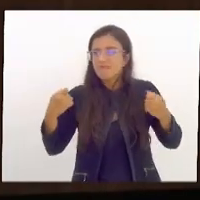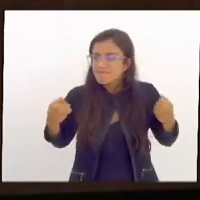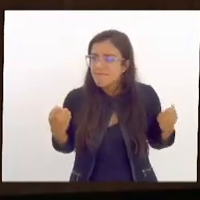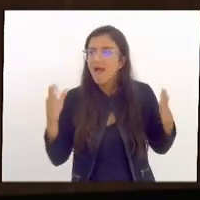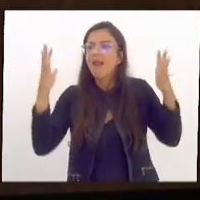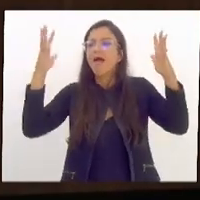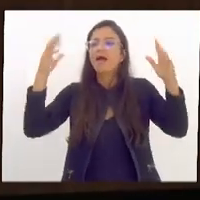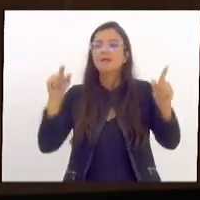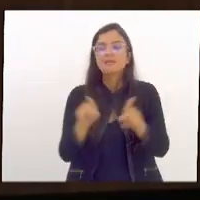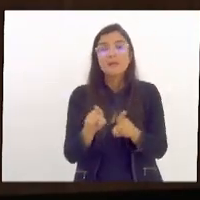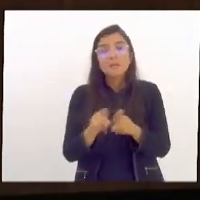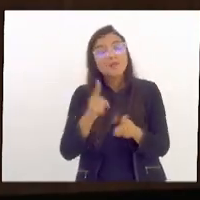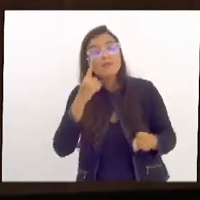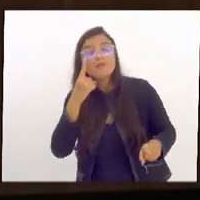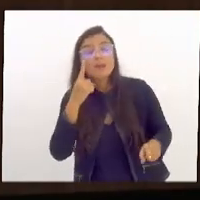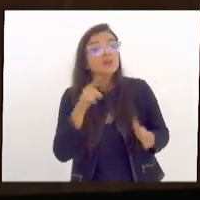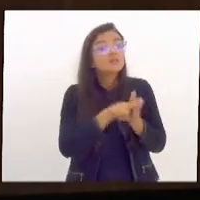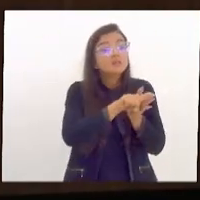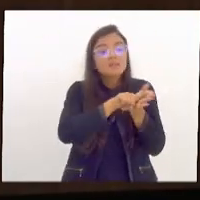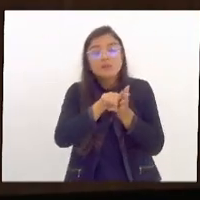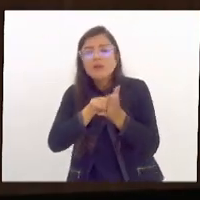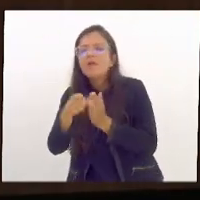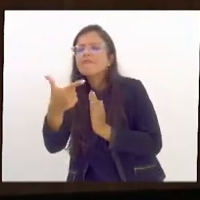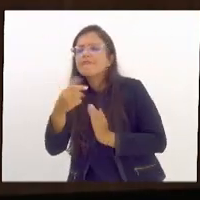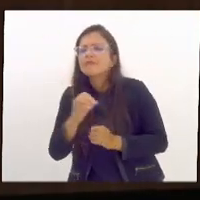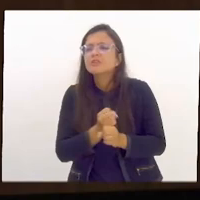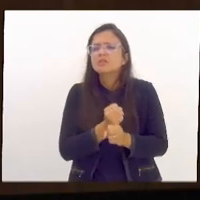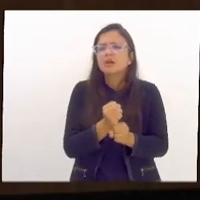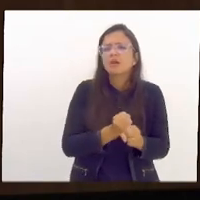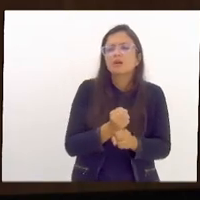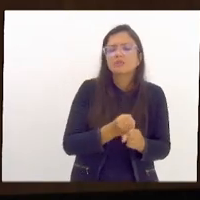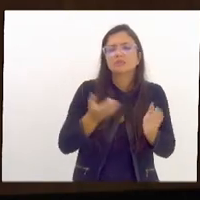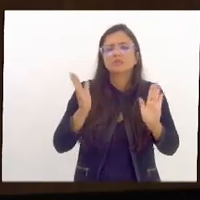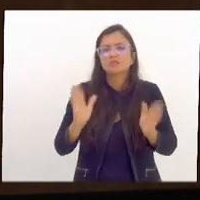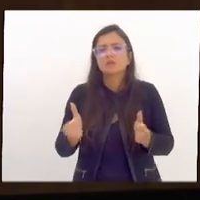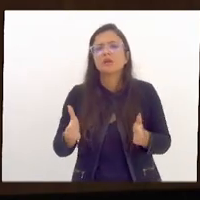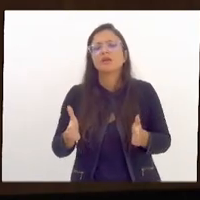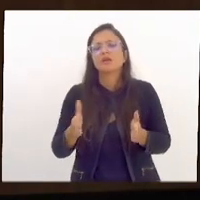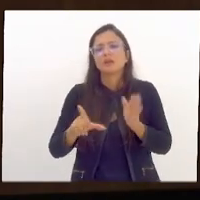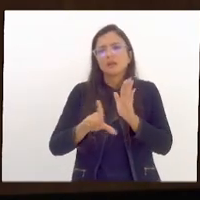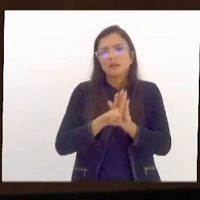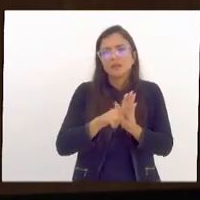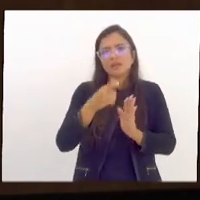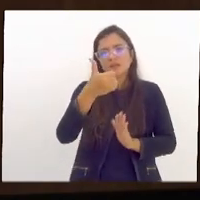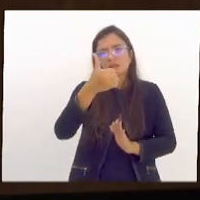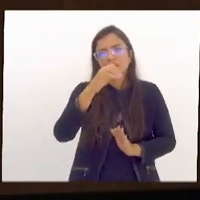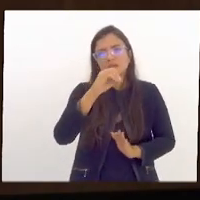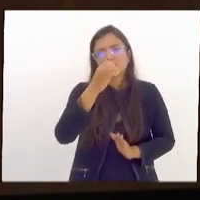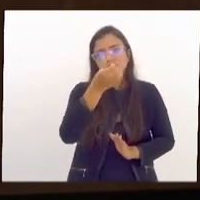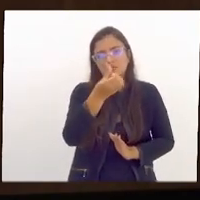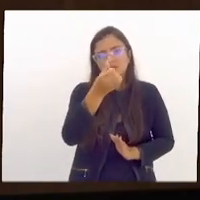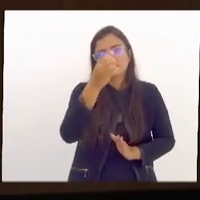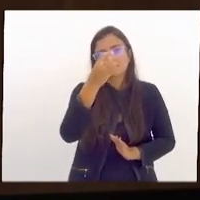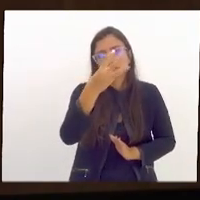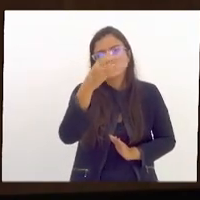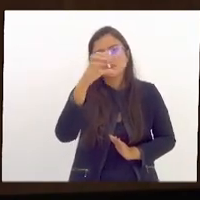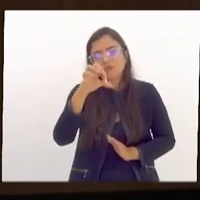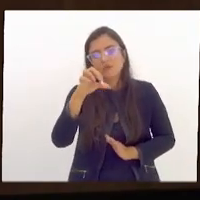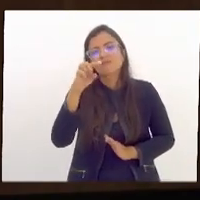mas um balanço crítico dos 20 anos da entrada em vigor da Lei 10.639, que instituiu a